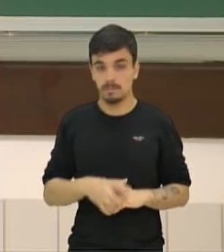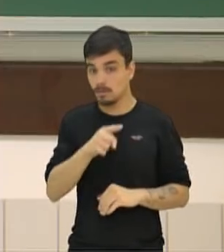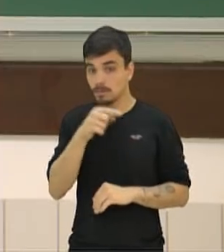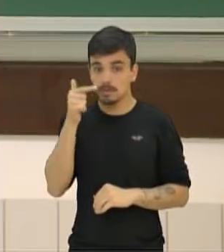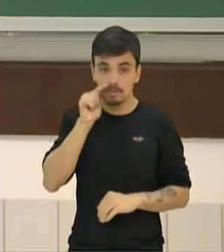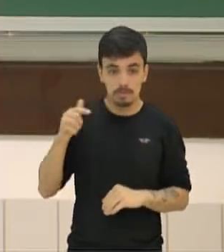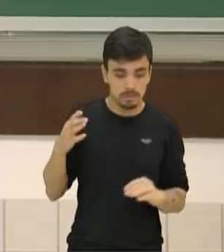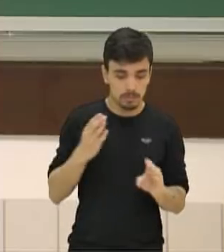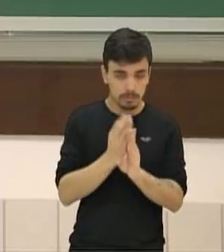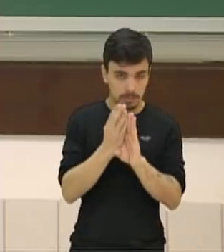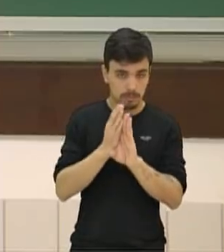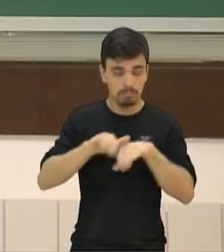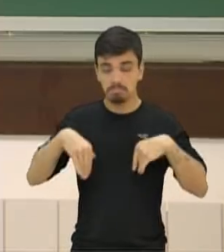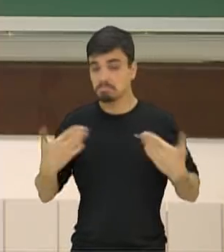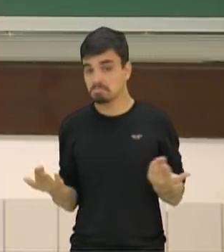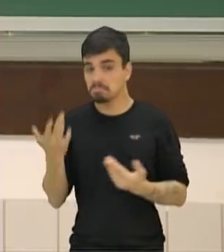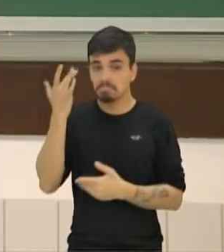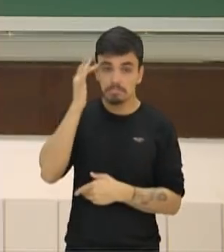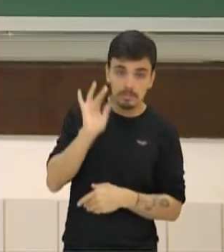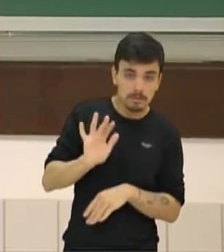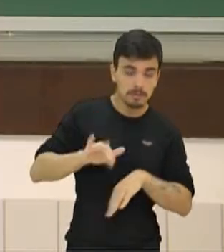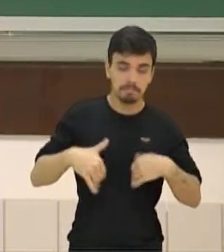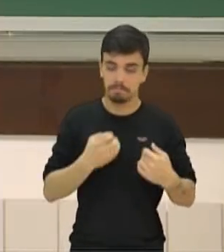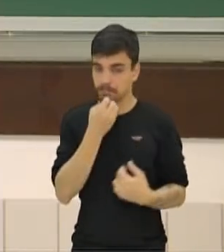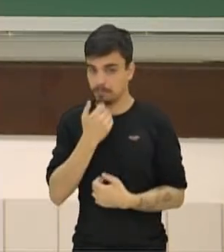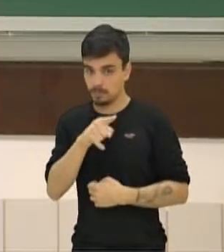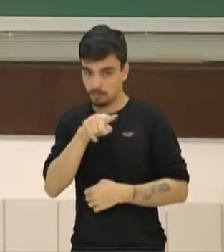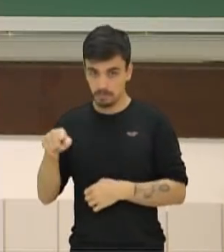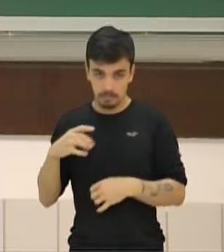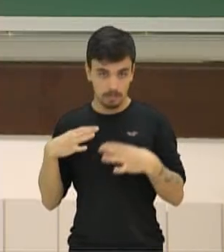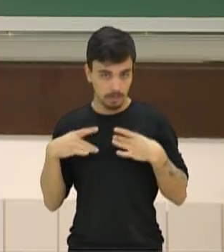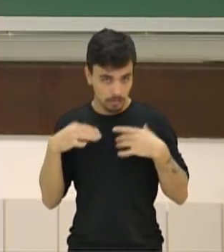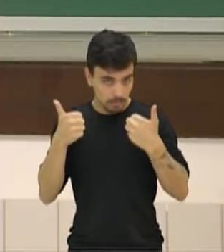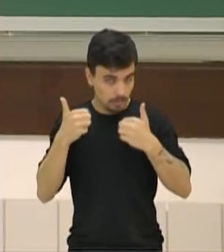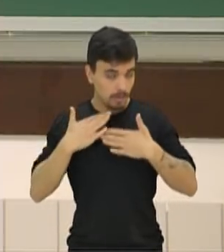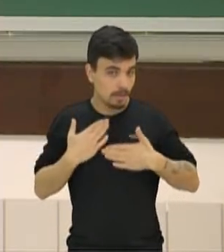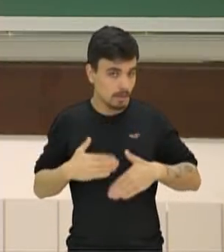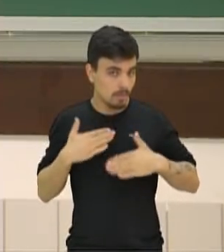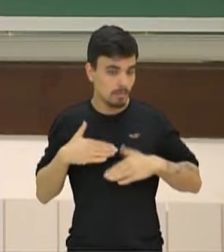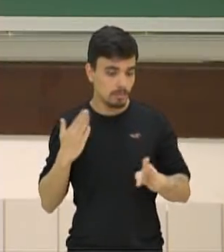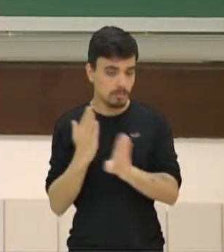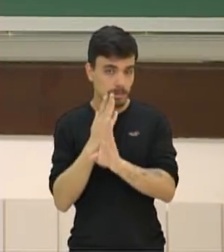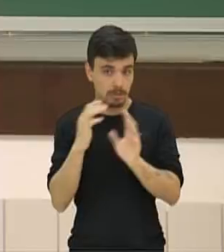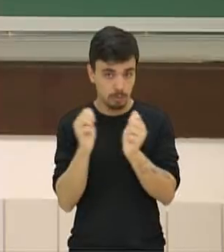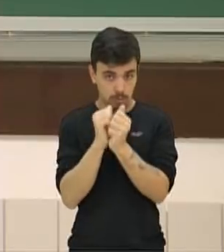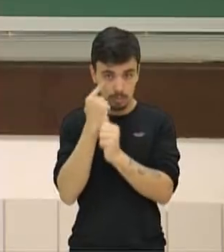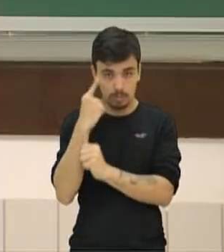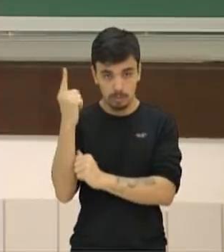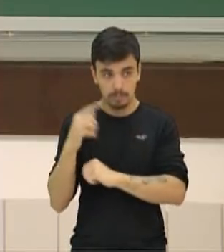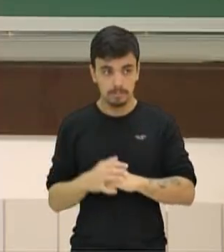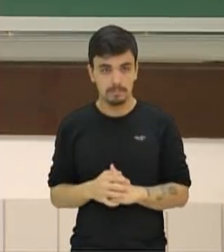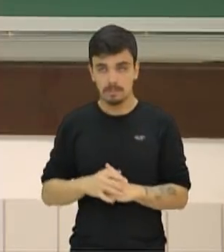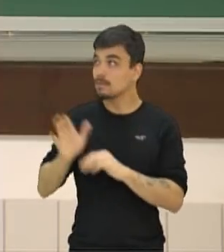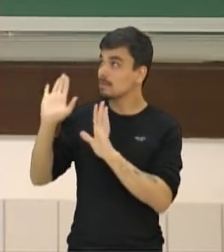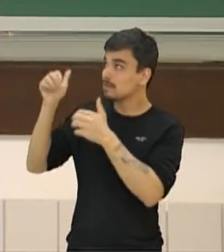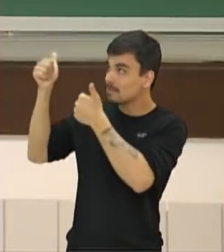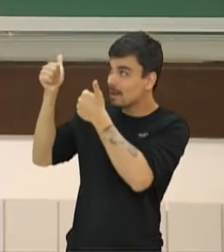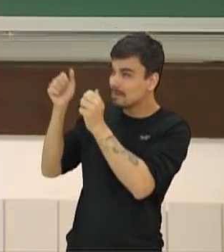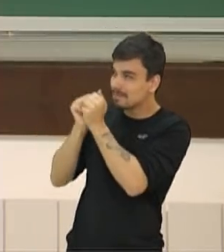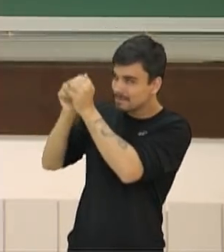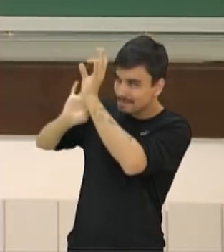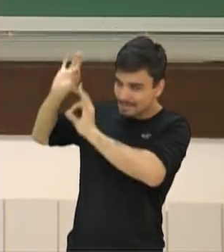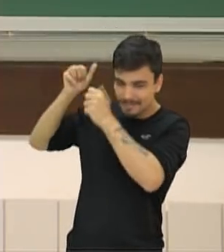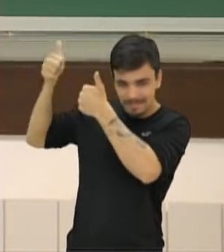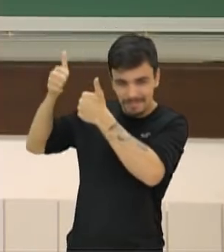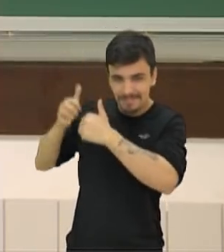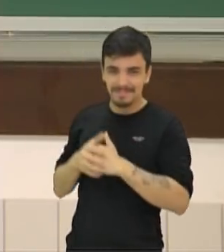Conseguiram descobrir? Talvez? Não? Tá bom, fiquem tranquilos. Vamos descobrir juntos, então. Vamos lá, Cadu?